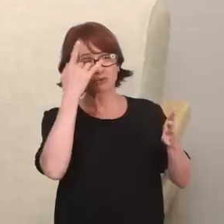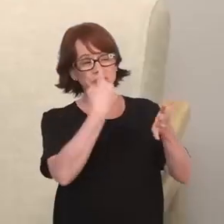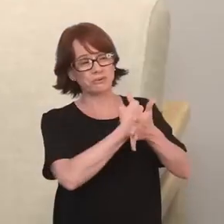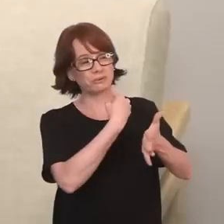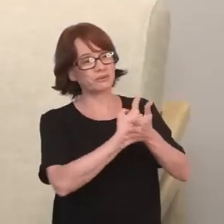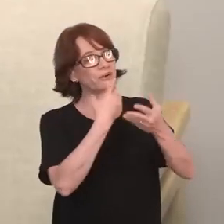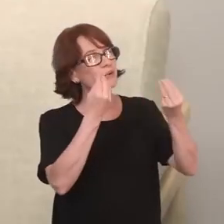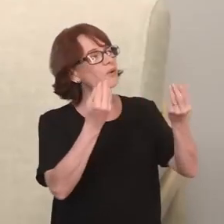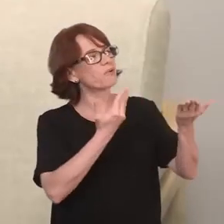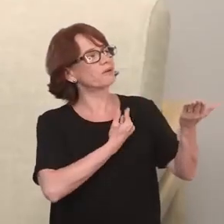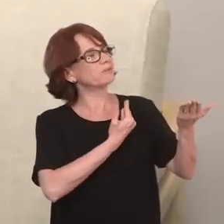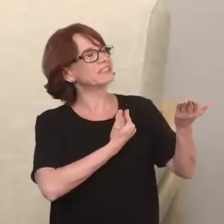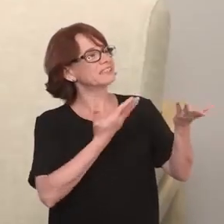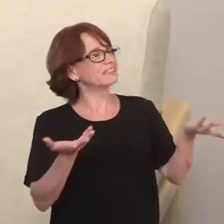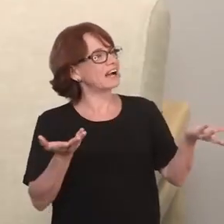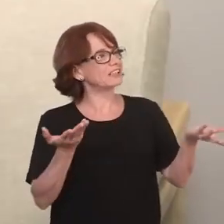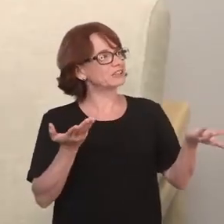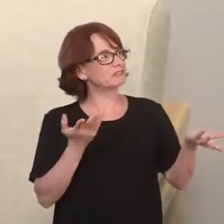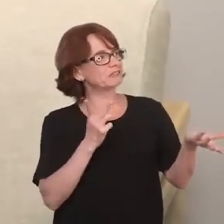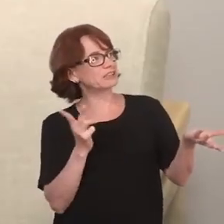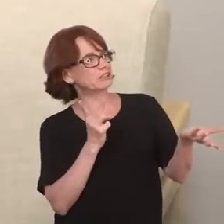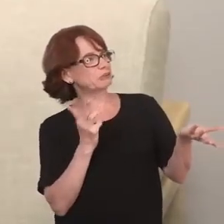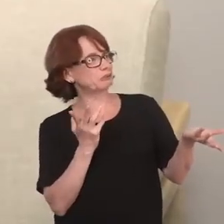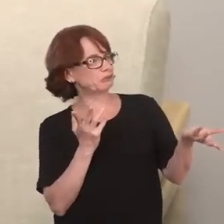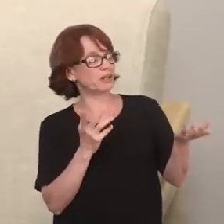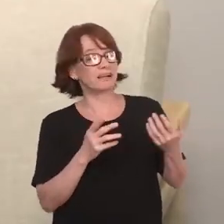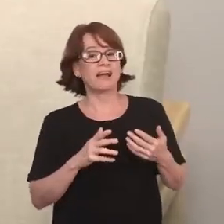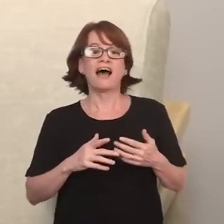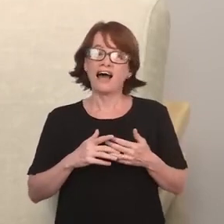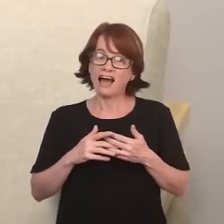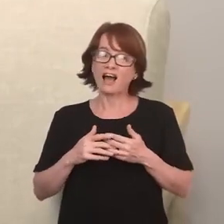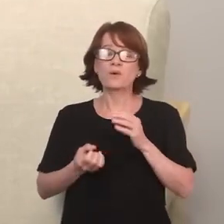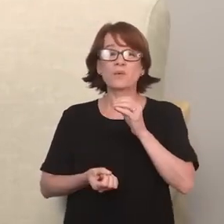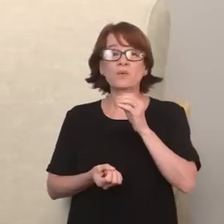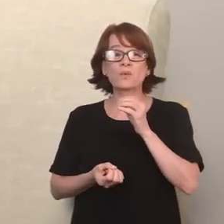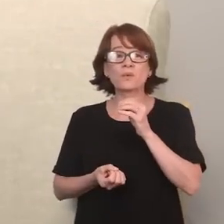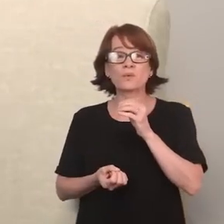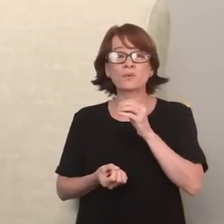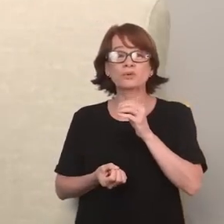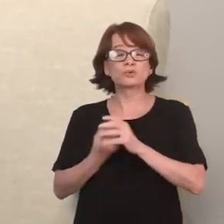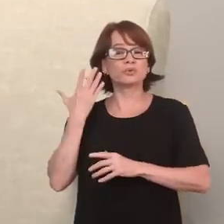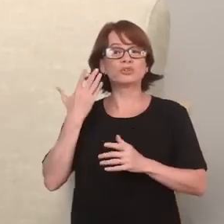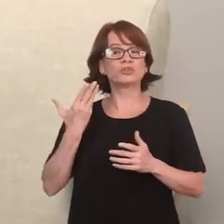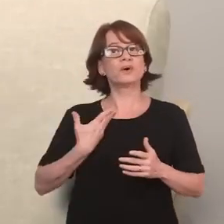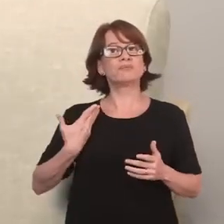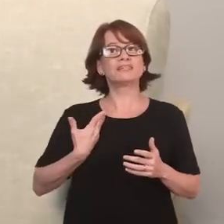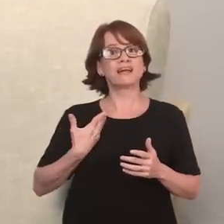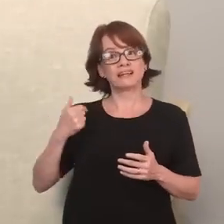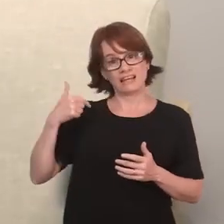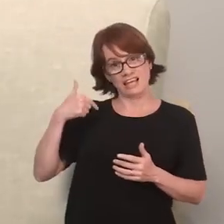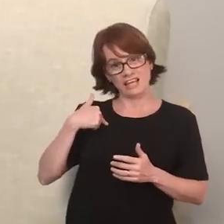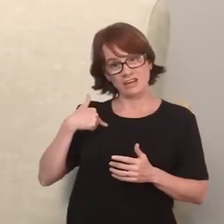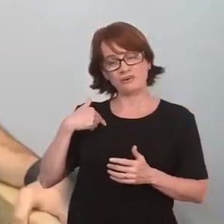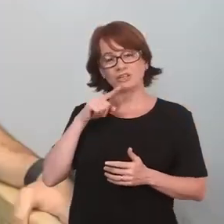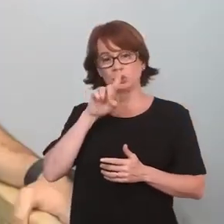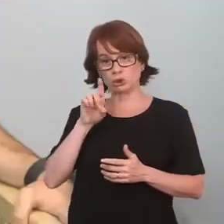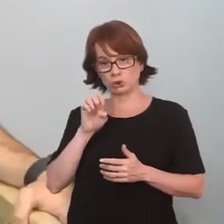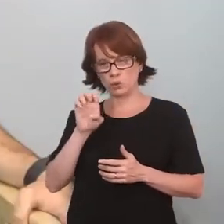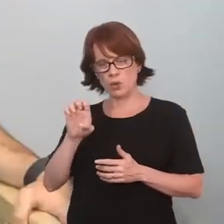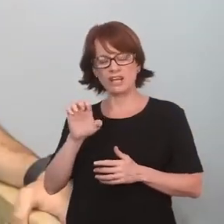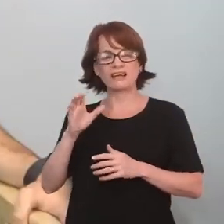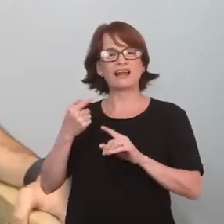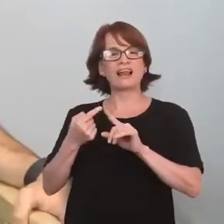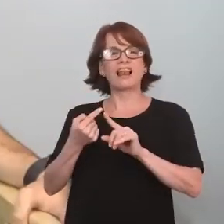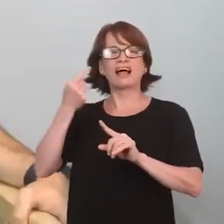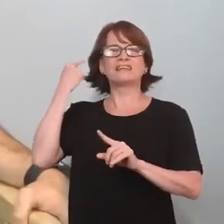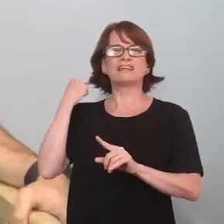Martins? Nasceu nos gramados ali do Congresso, em manifestação pró-impeachment. Da Dilma, em